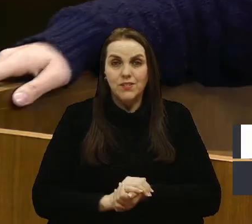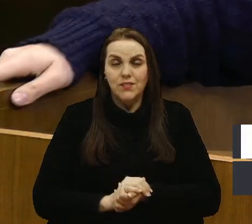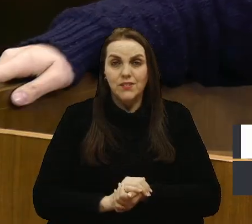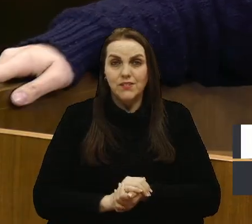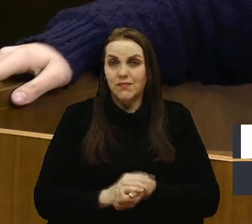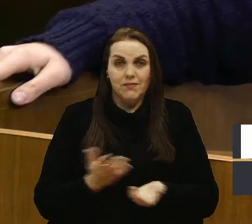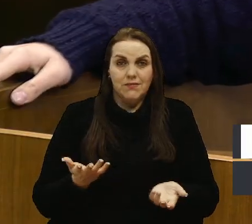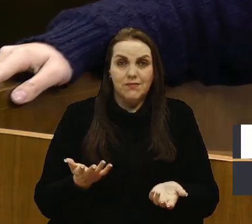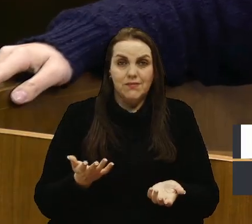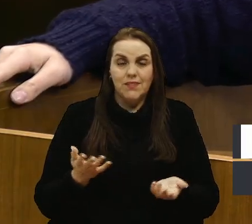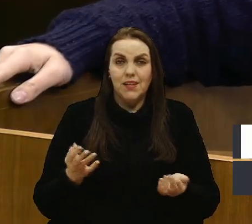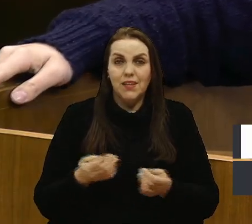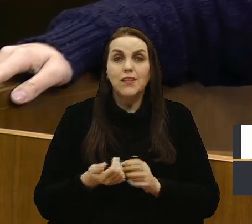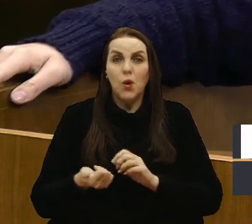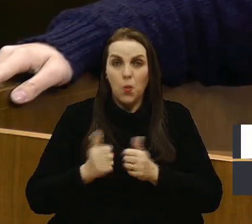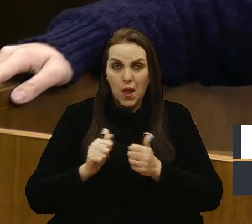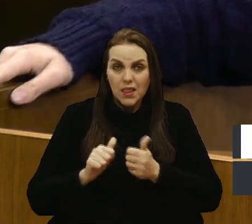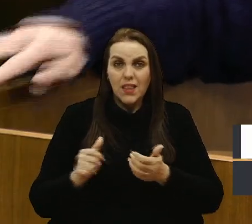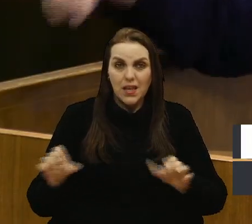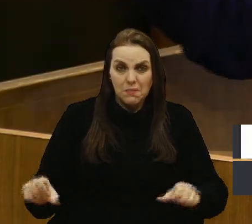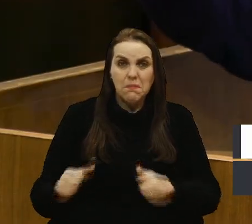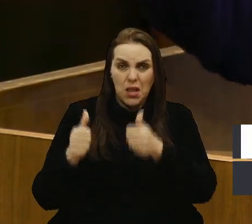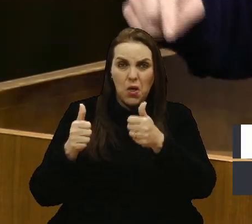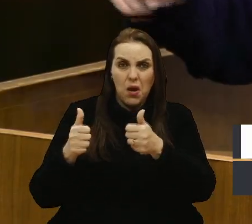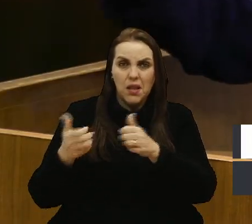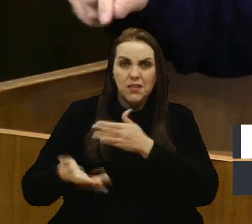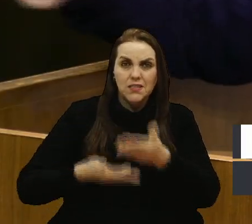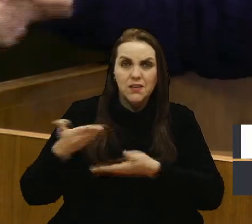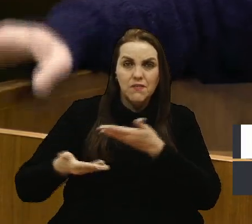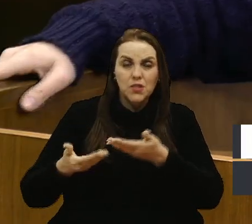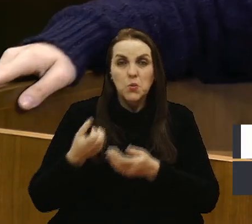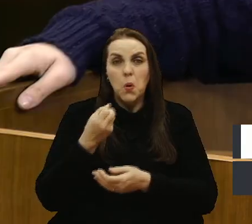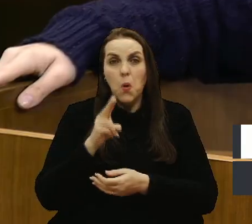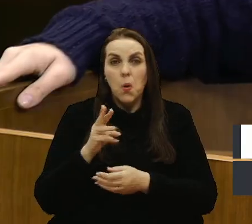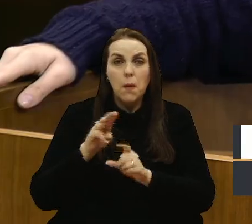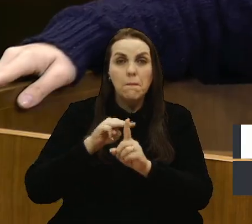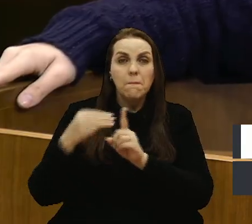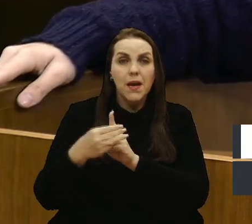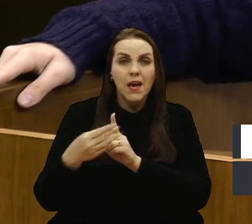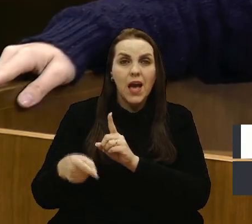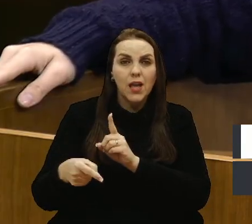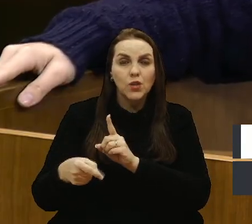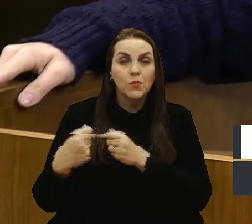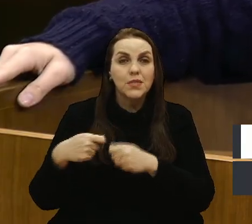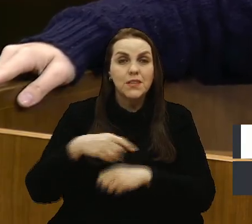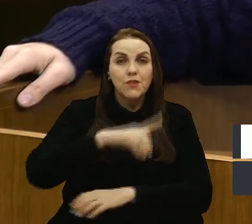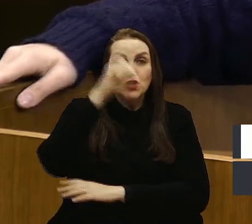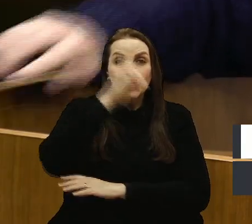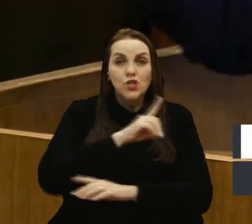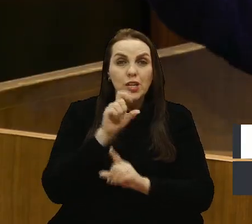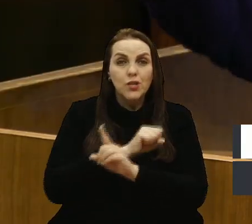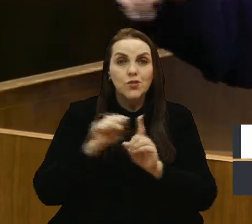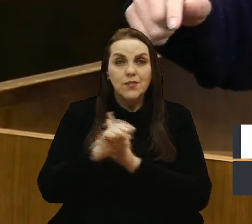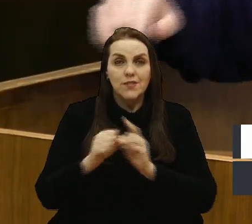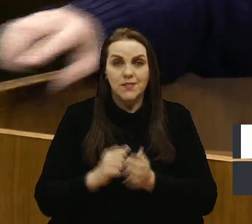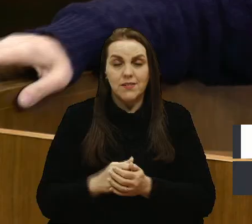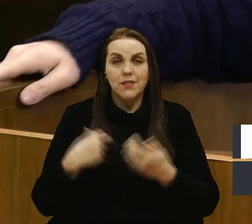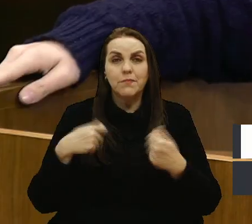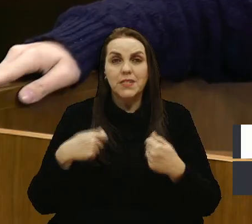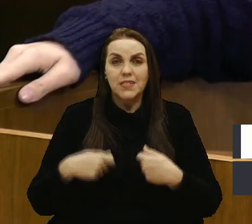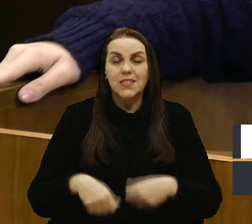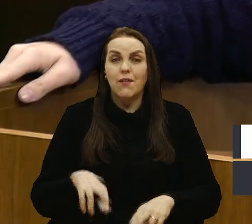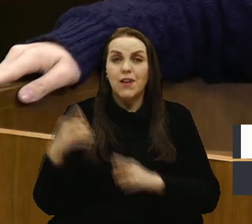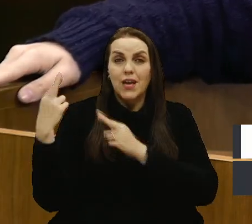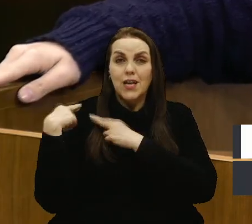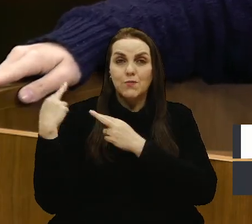Qualifica o serviço, nobres colegas, ou torna como mercadoria aquilo que deveria ser um direito social, aquilo que deveria ser